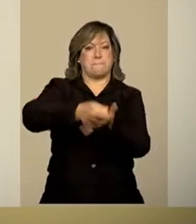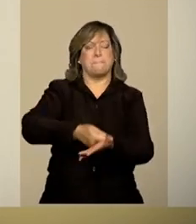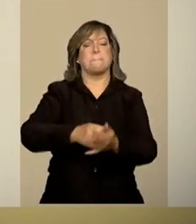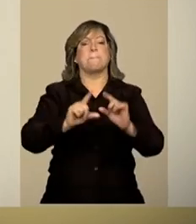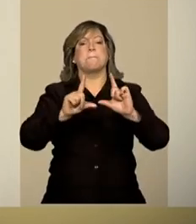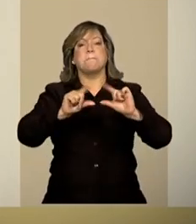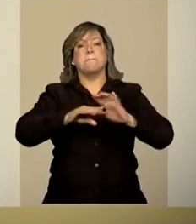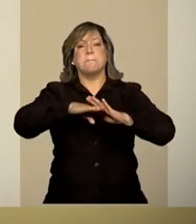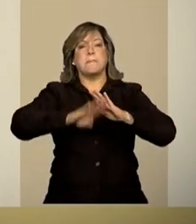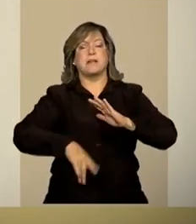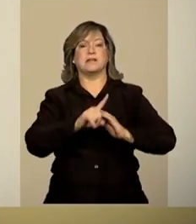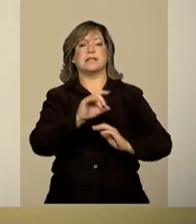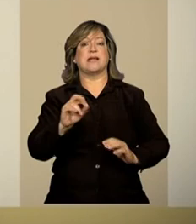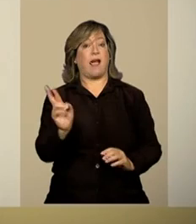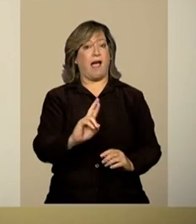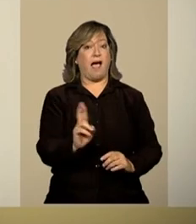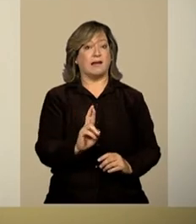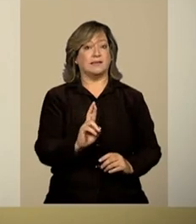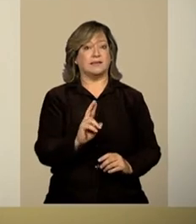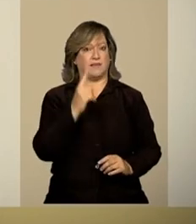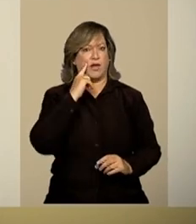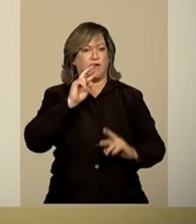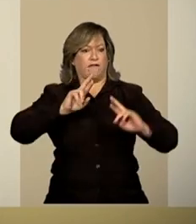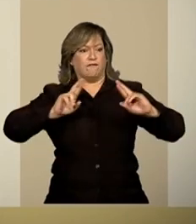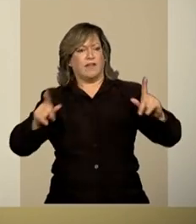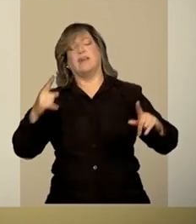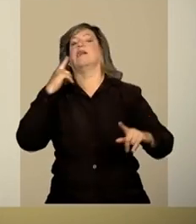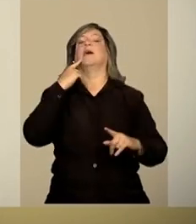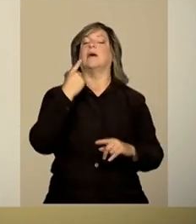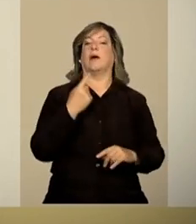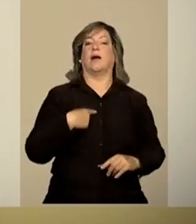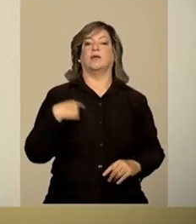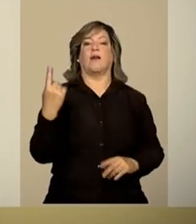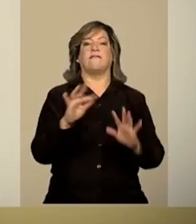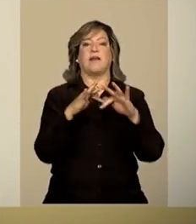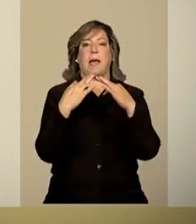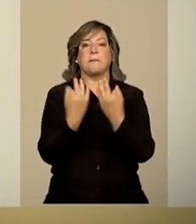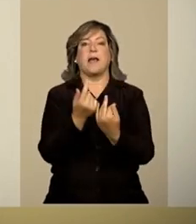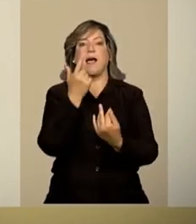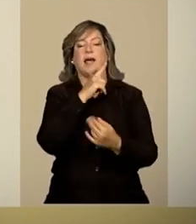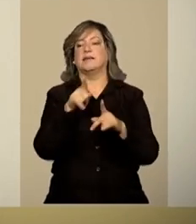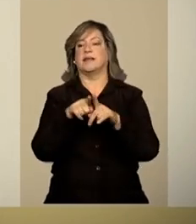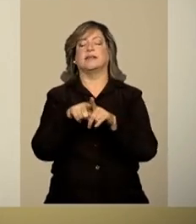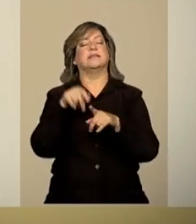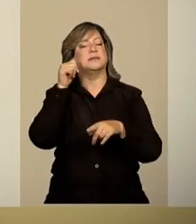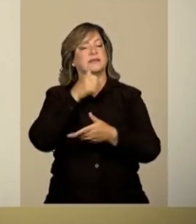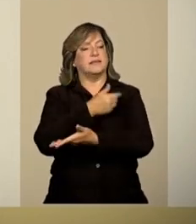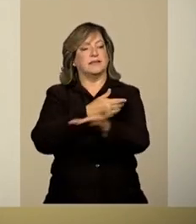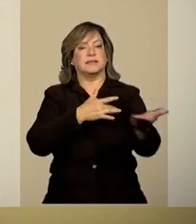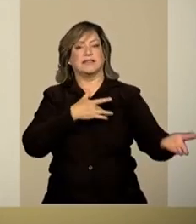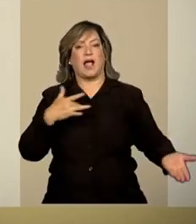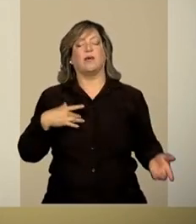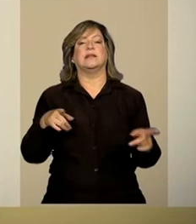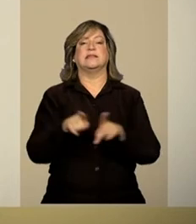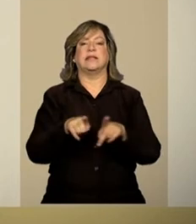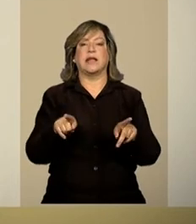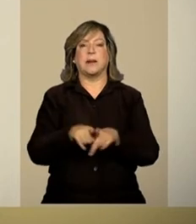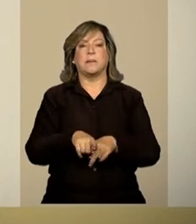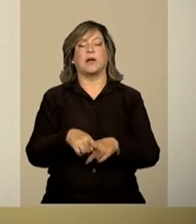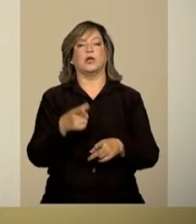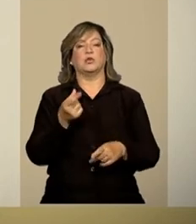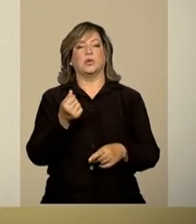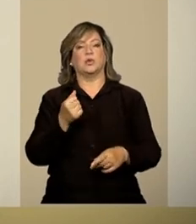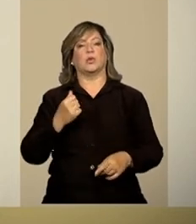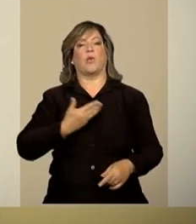menos de 100 reais veja só a diferença Max ganham as famílias ganham as meninas e ganha o